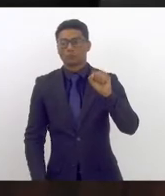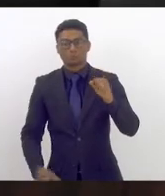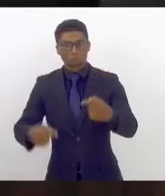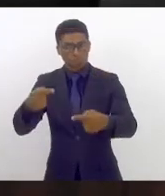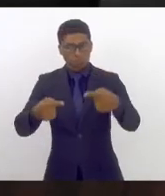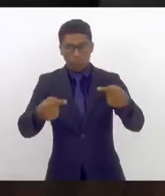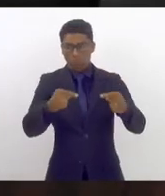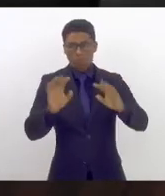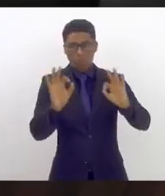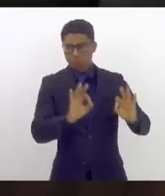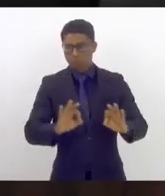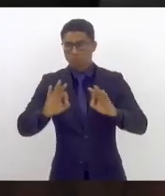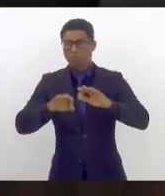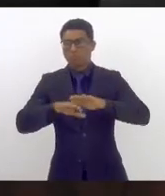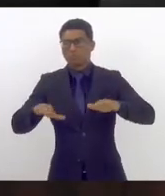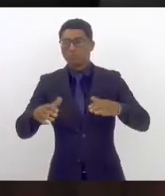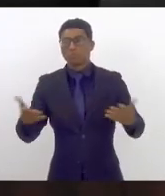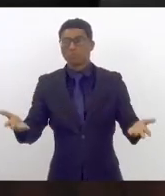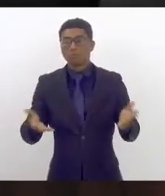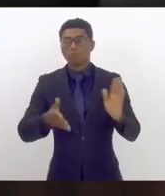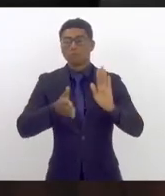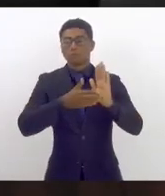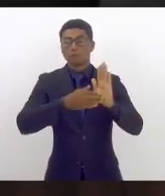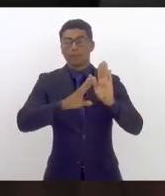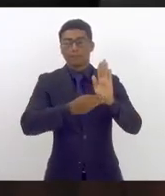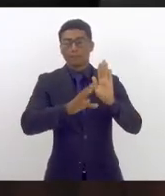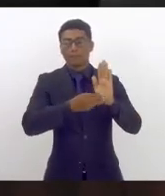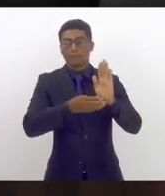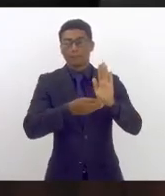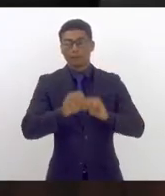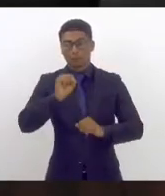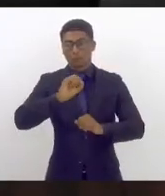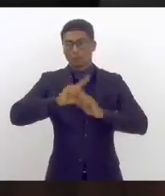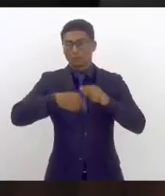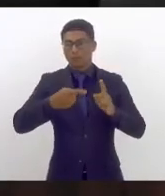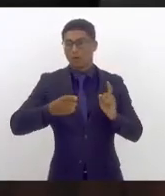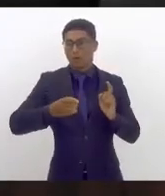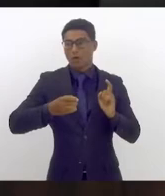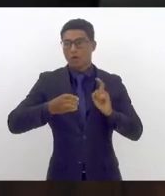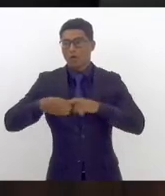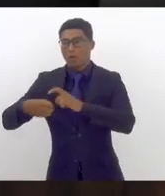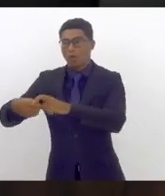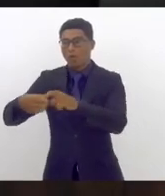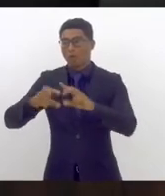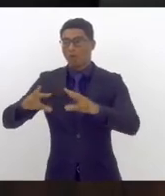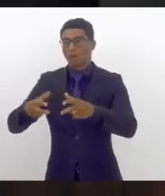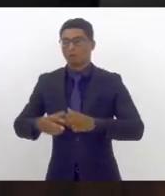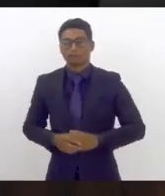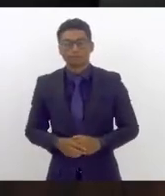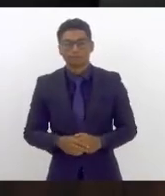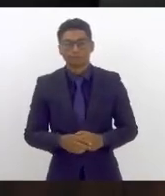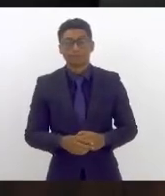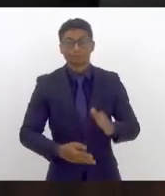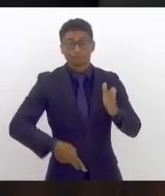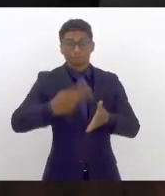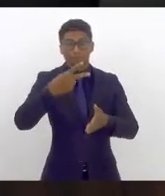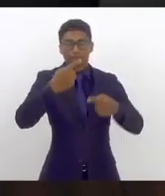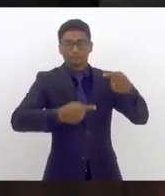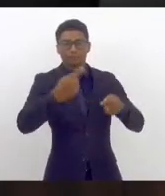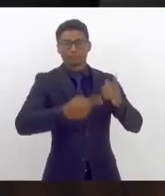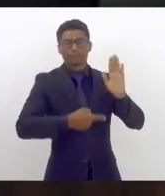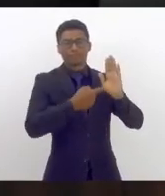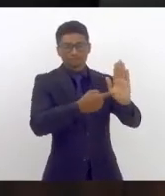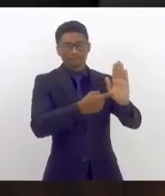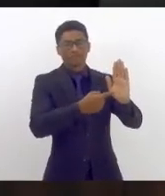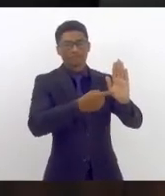o que querer discutir sem a discussão presente de proposta recebeu 8 emendas e retorna as comissões em tramitação ordinária em seguida discussão do